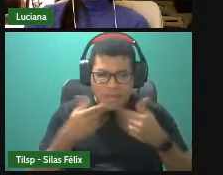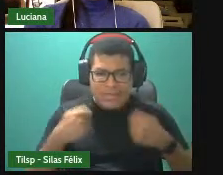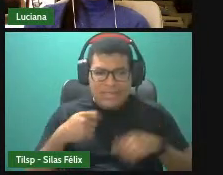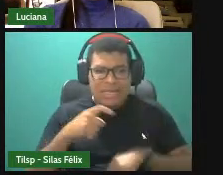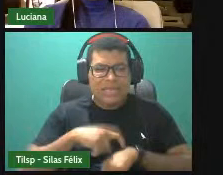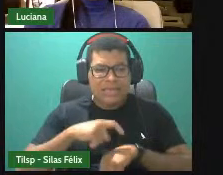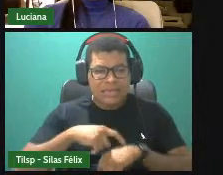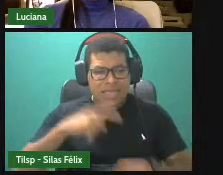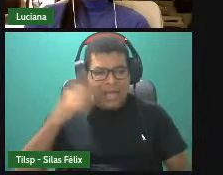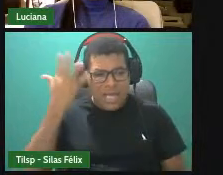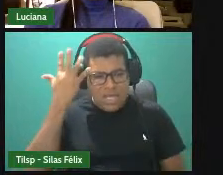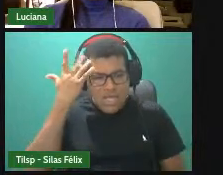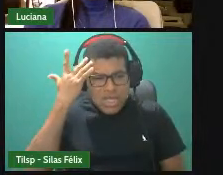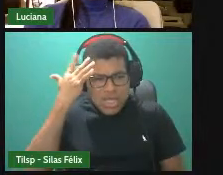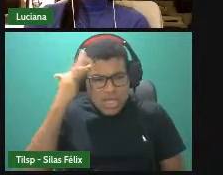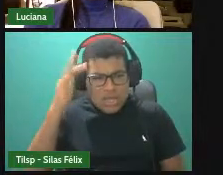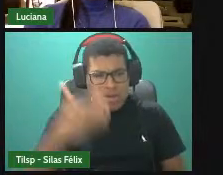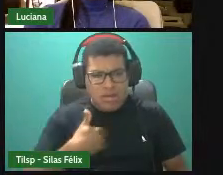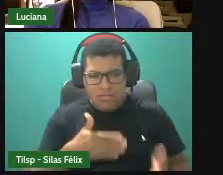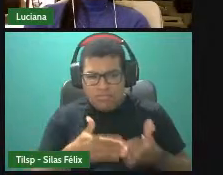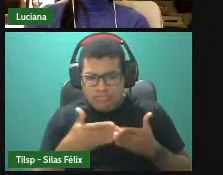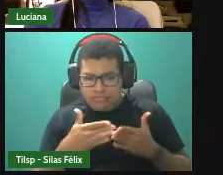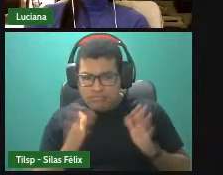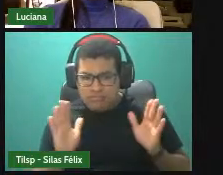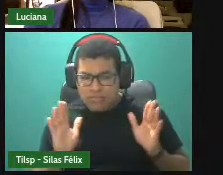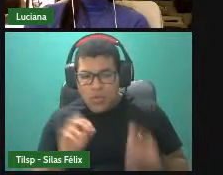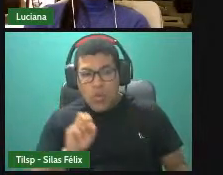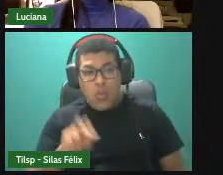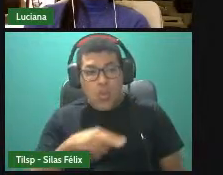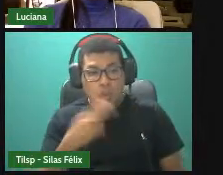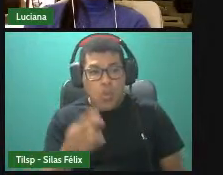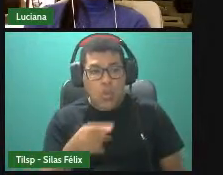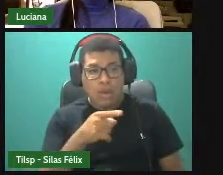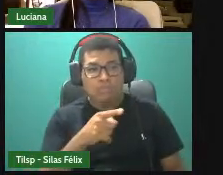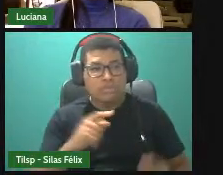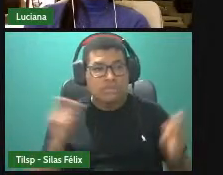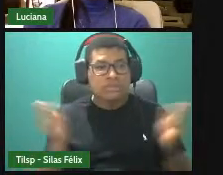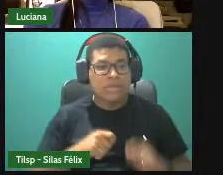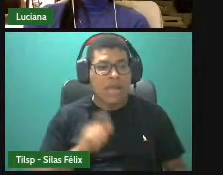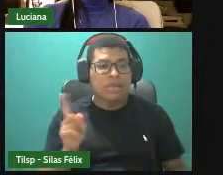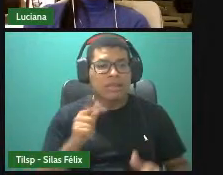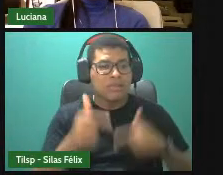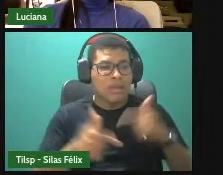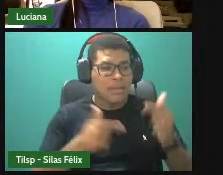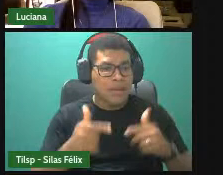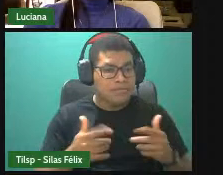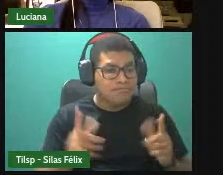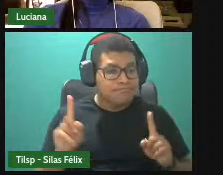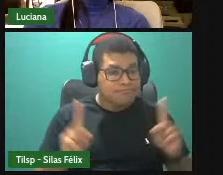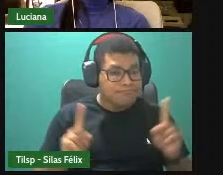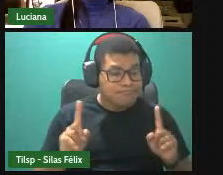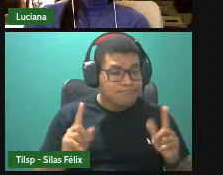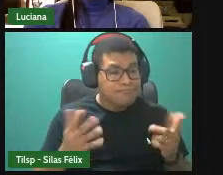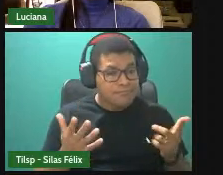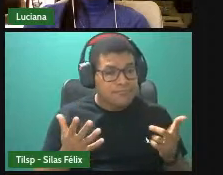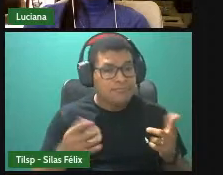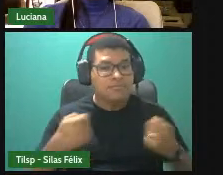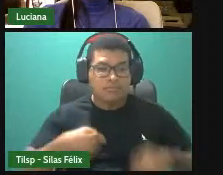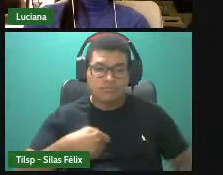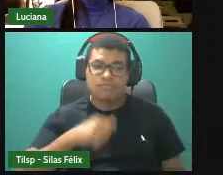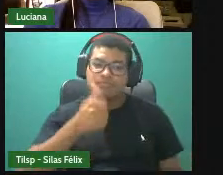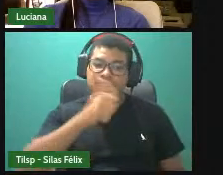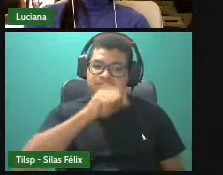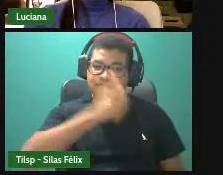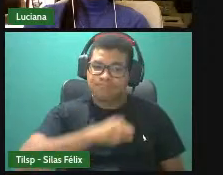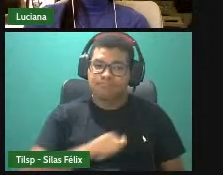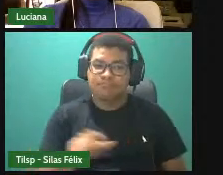dias de afastamento? Será que realmente ela está incapacitada de trabalhar? Então, isso tem que ser avaliado,